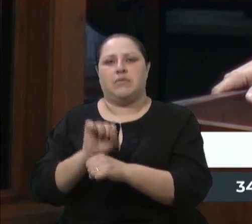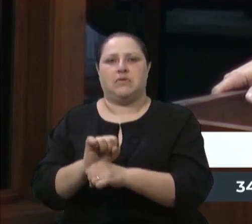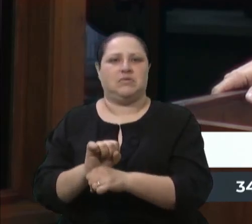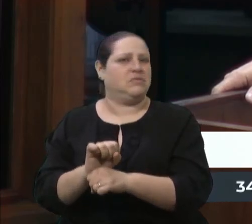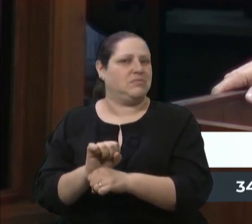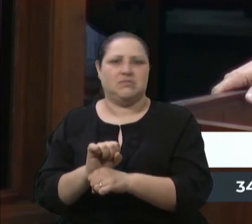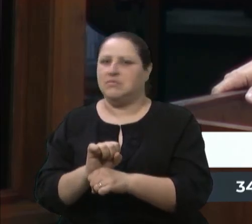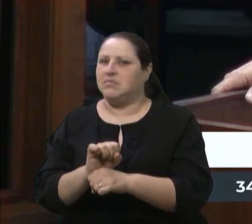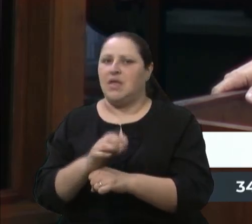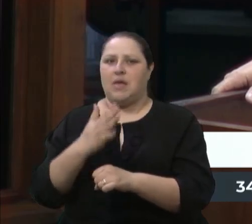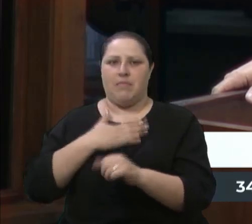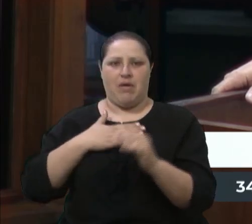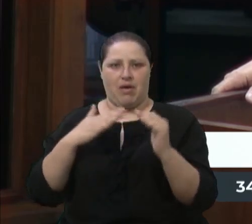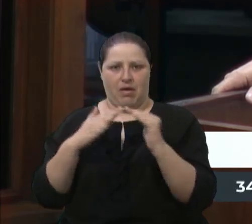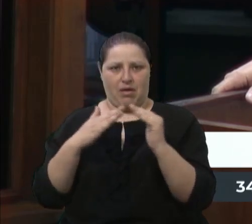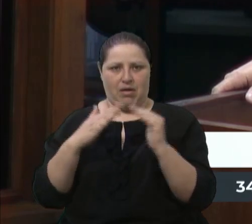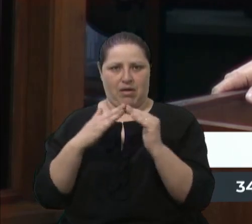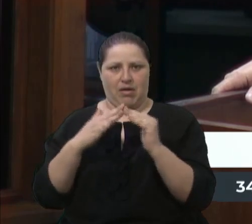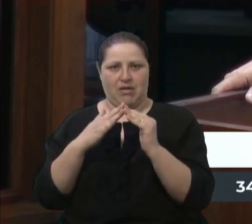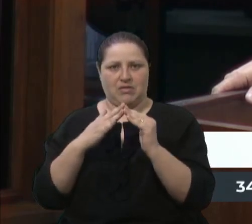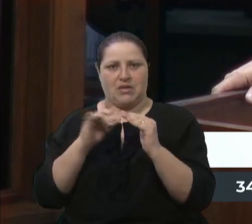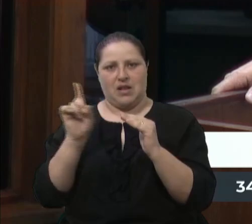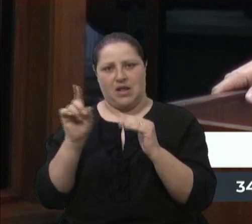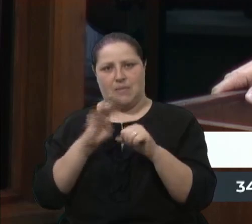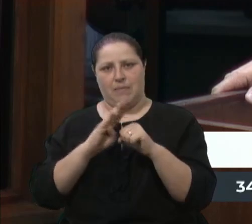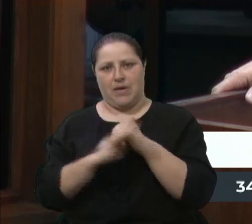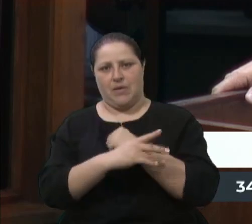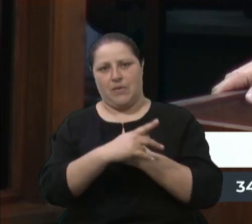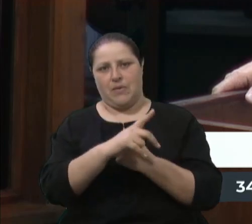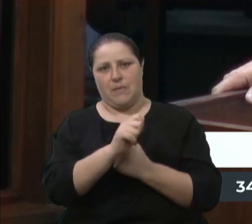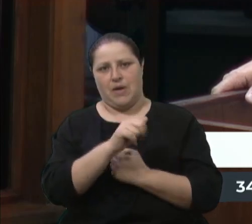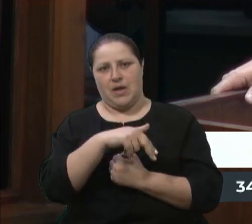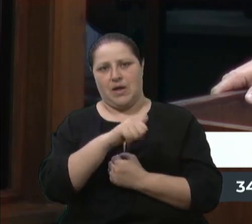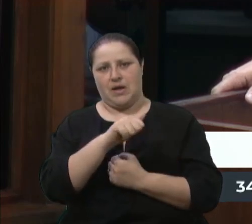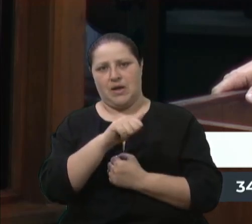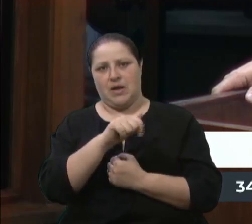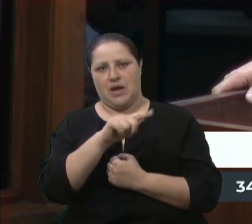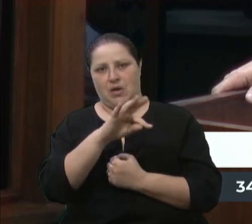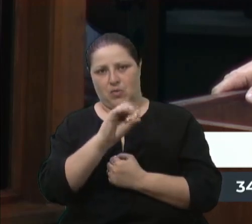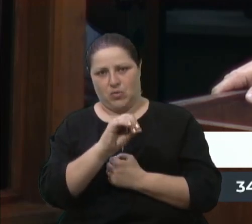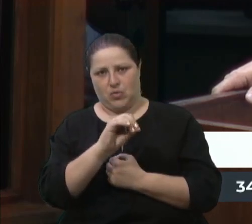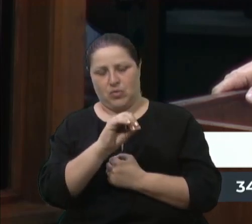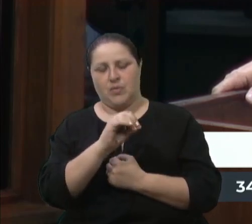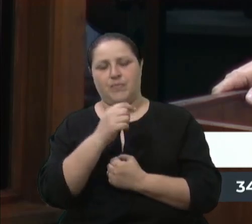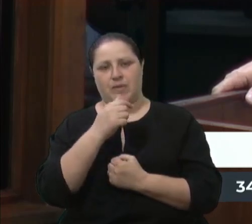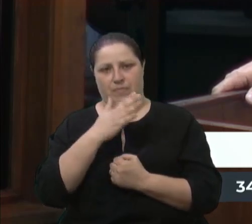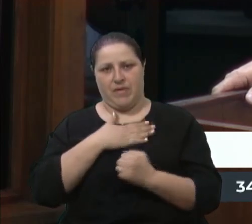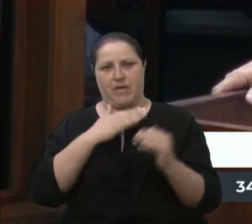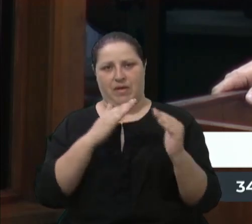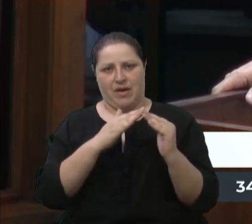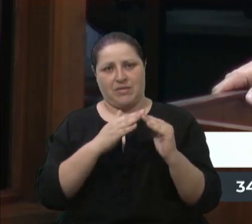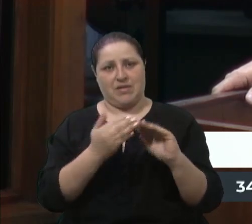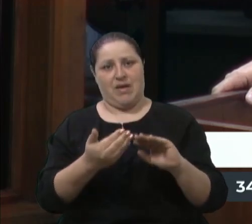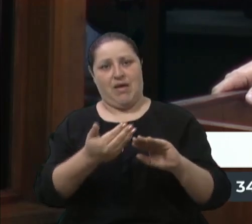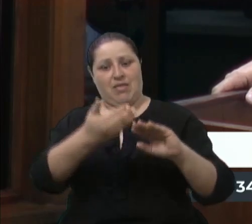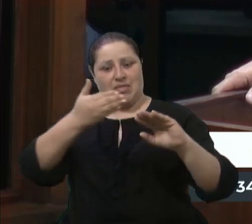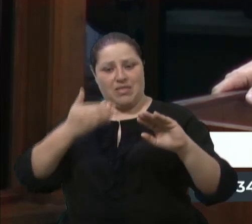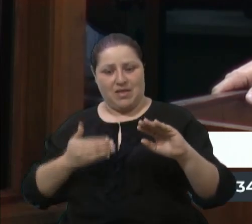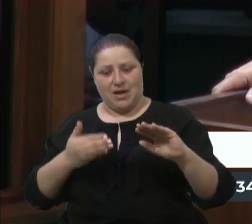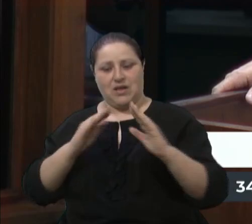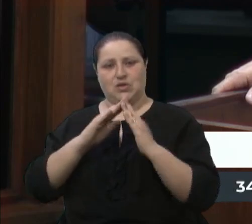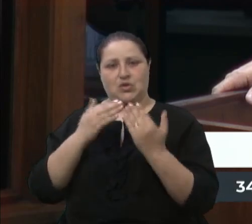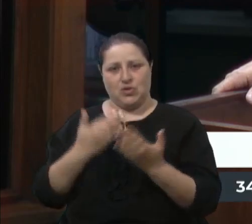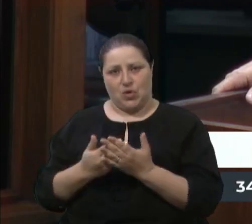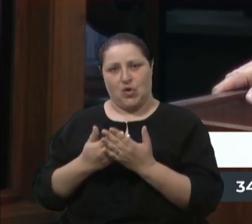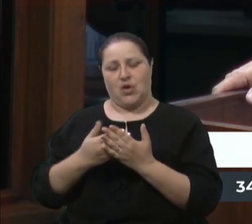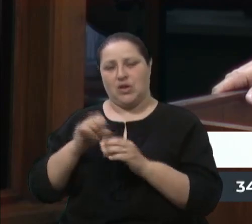de uma escola de educação infantil, a Escola de Educação Infantil Planalto. E nós temos problemas de todas as ordens,